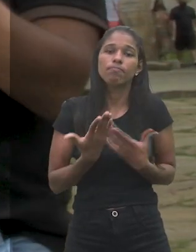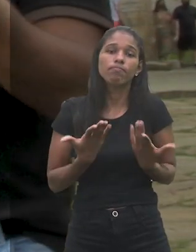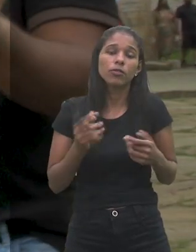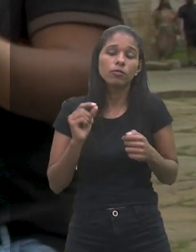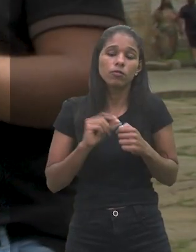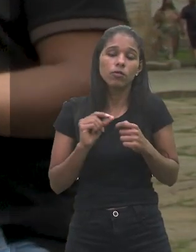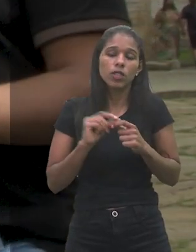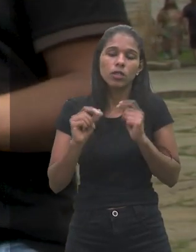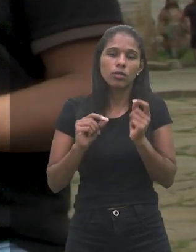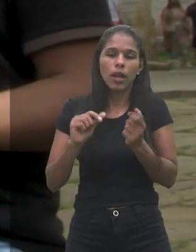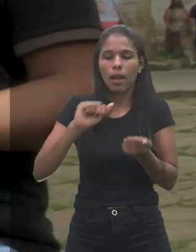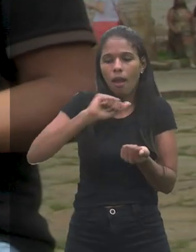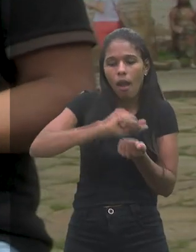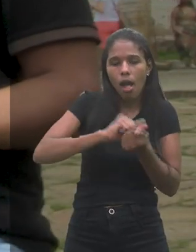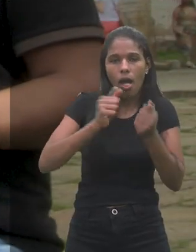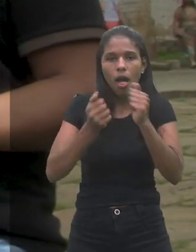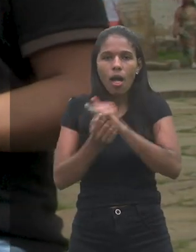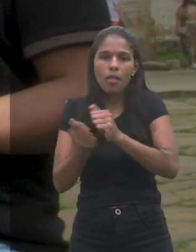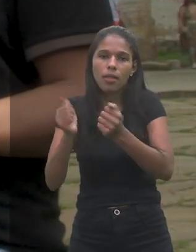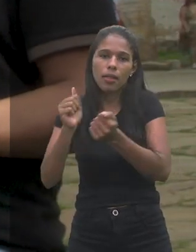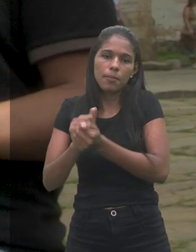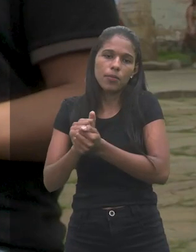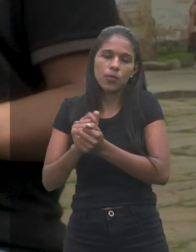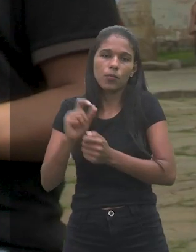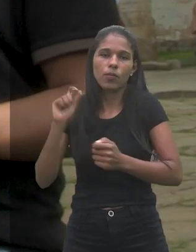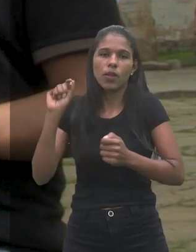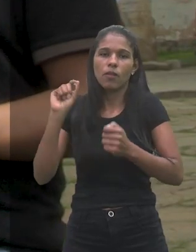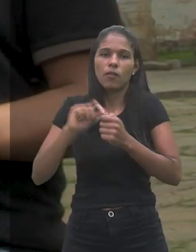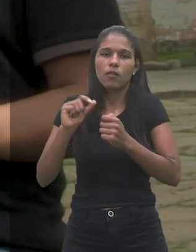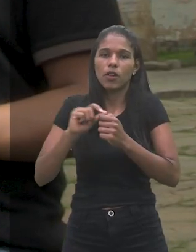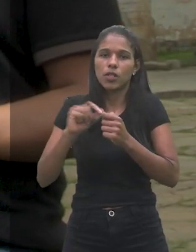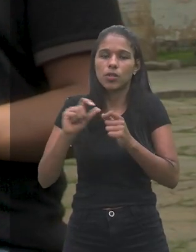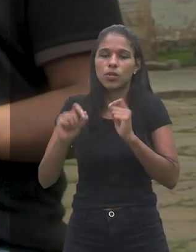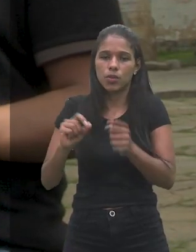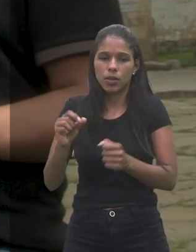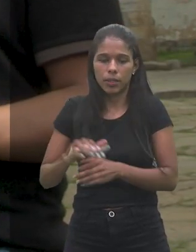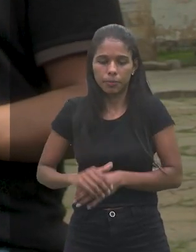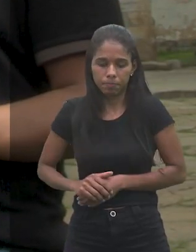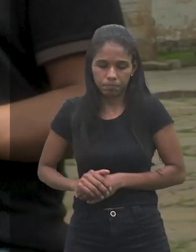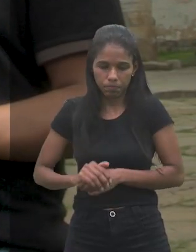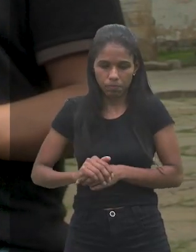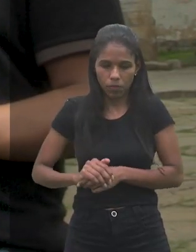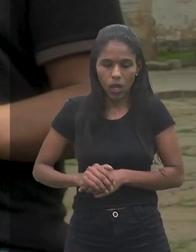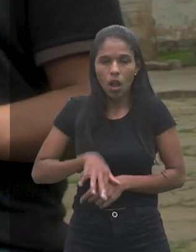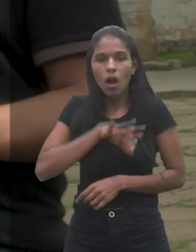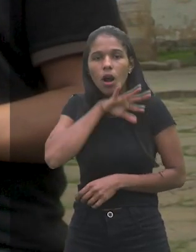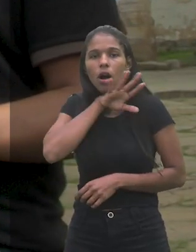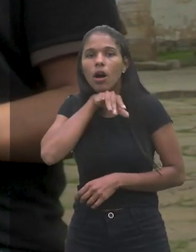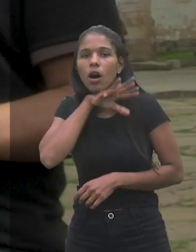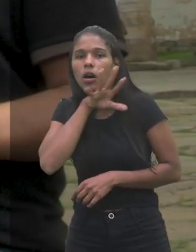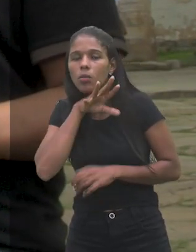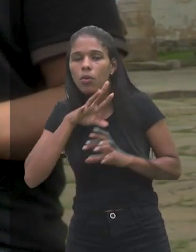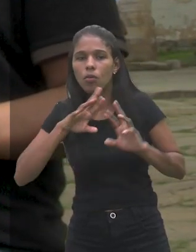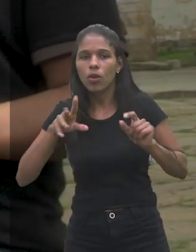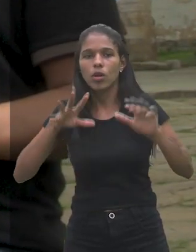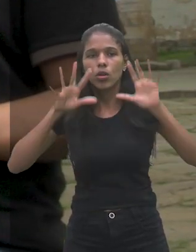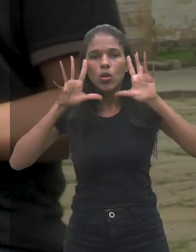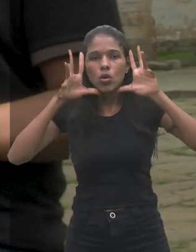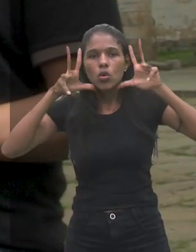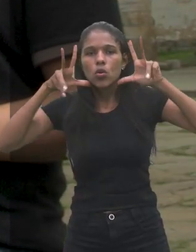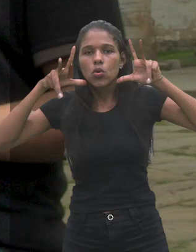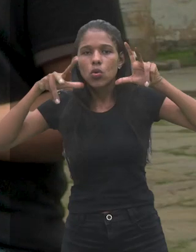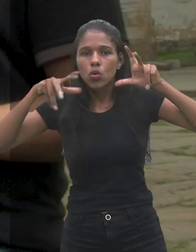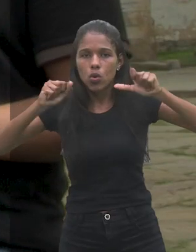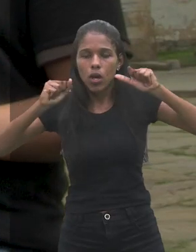Ou pro mineiro. Olha a situação. Olha o que tem no leão. O rabo do leão é de vaca, a pata de gato,